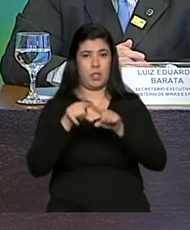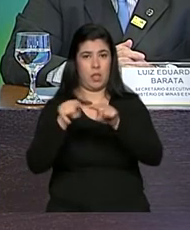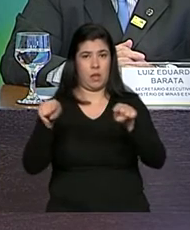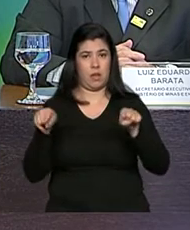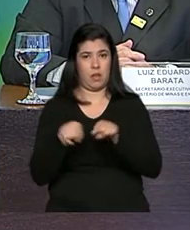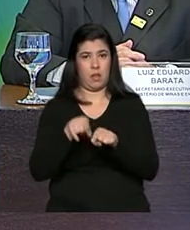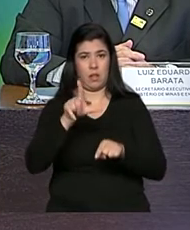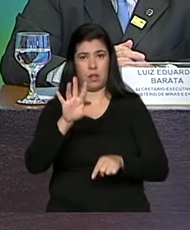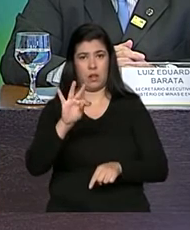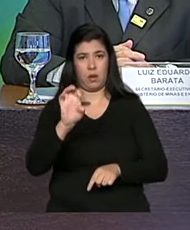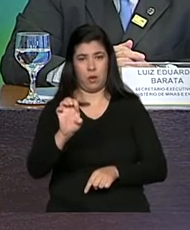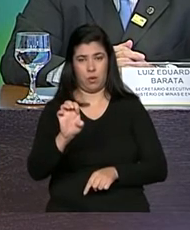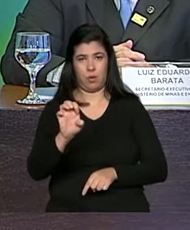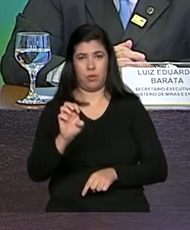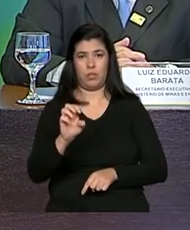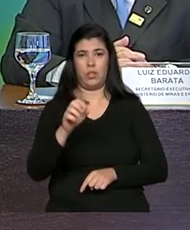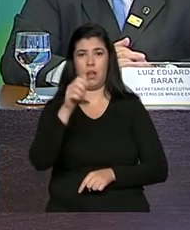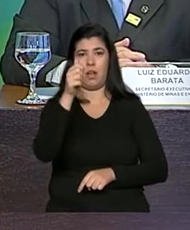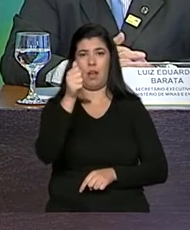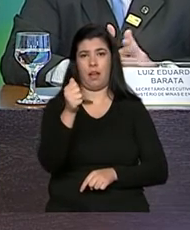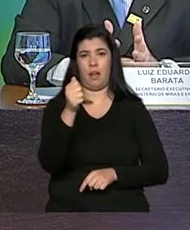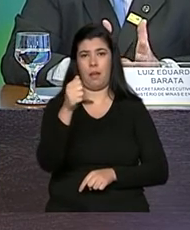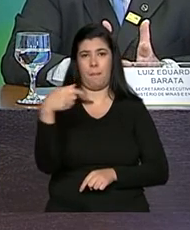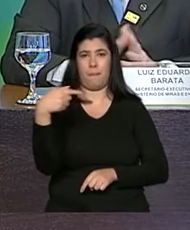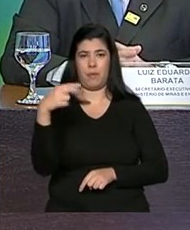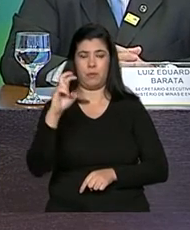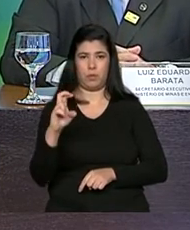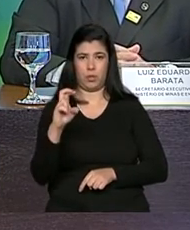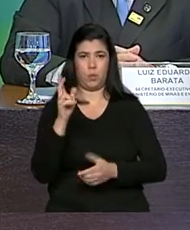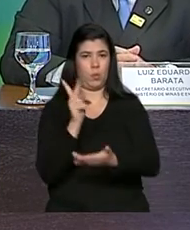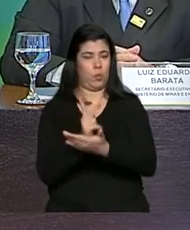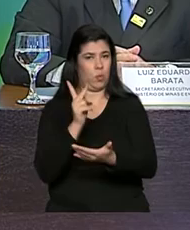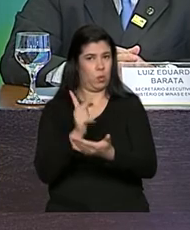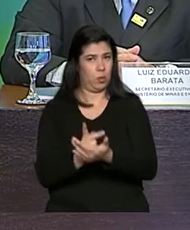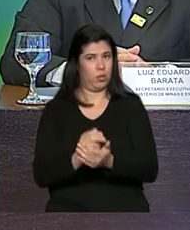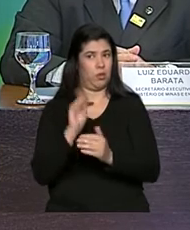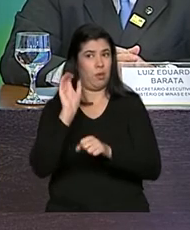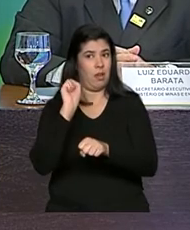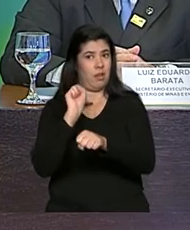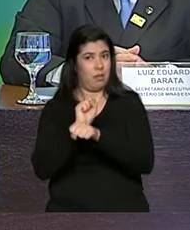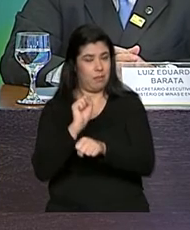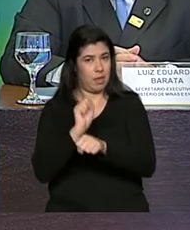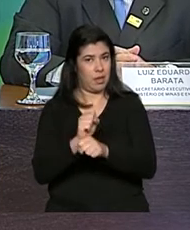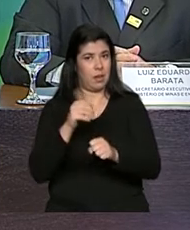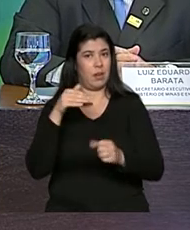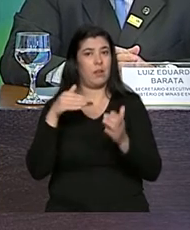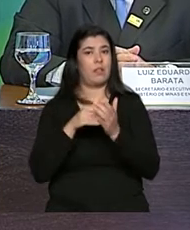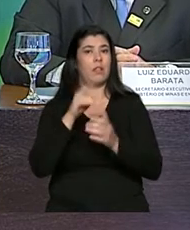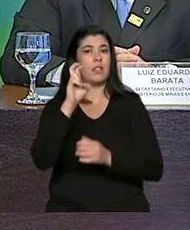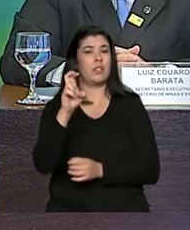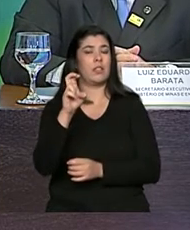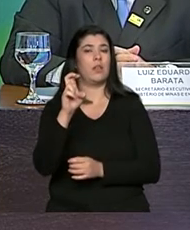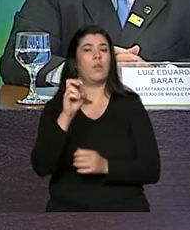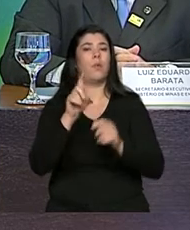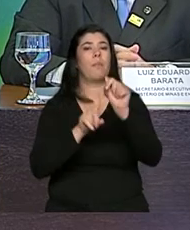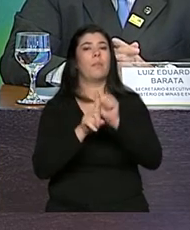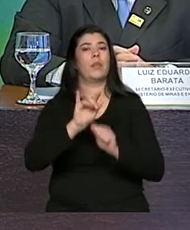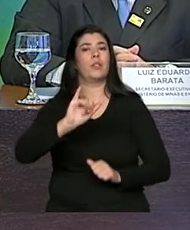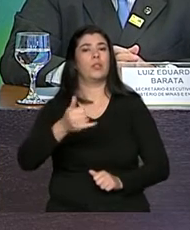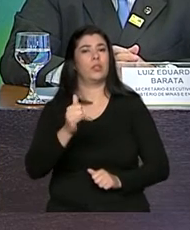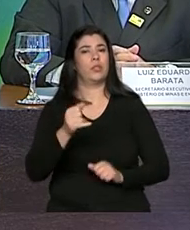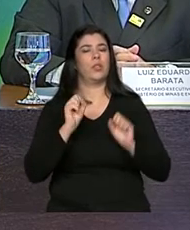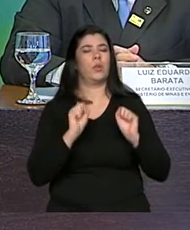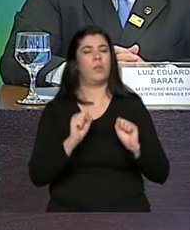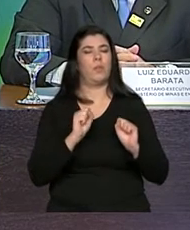efetivamente a menos 5 ou seja nós vamos fazê lo em janeiro para que ele possa ter exatamente o